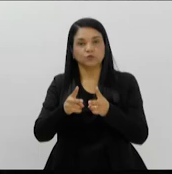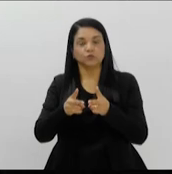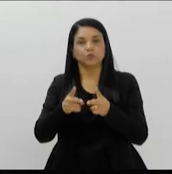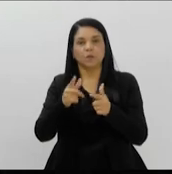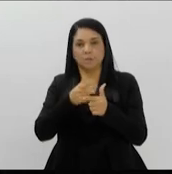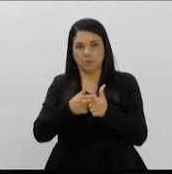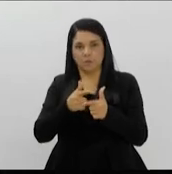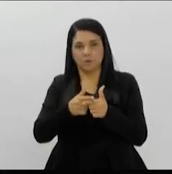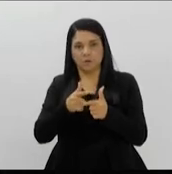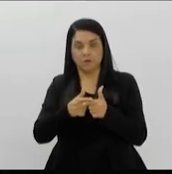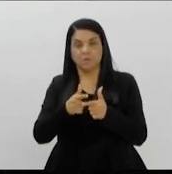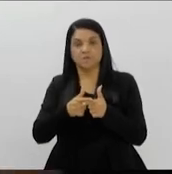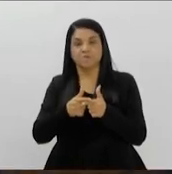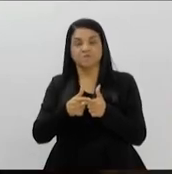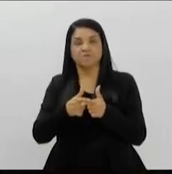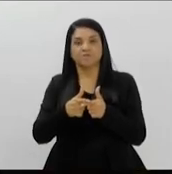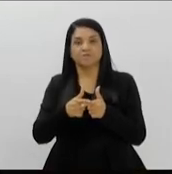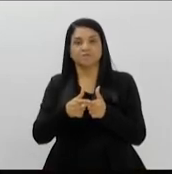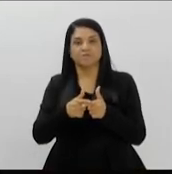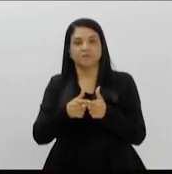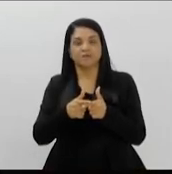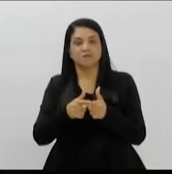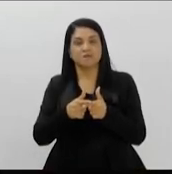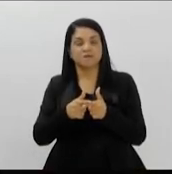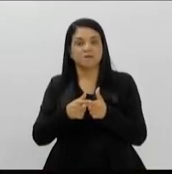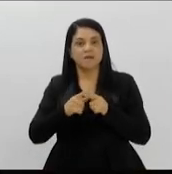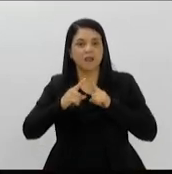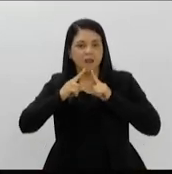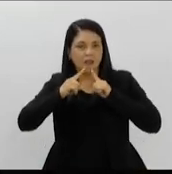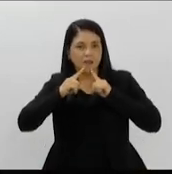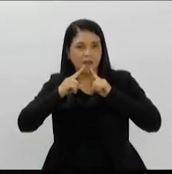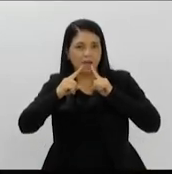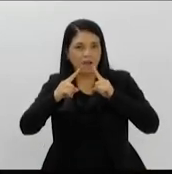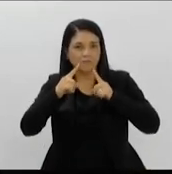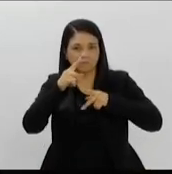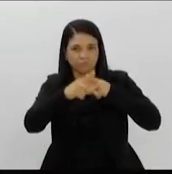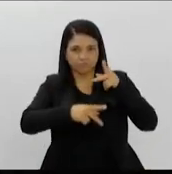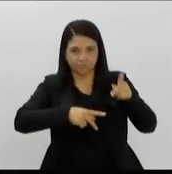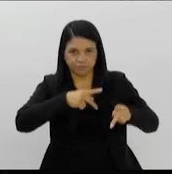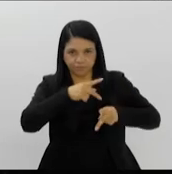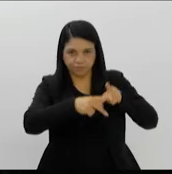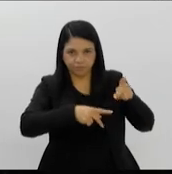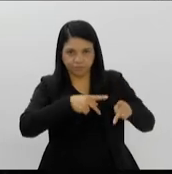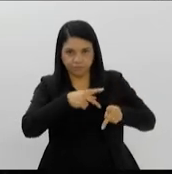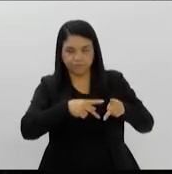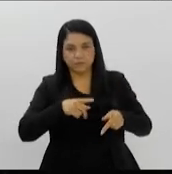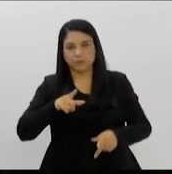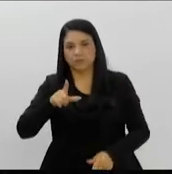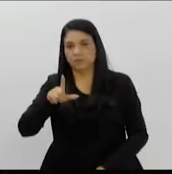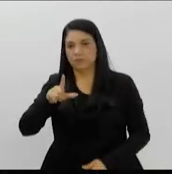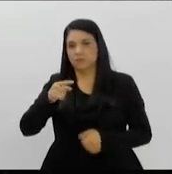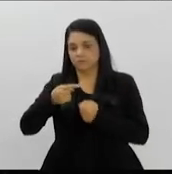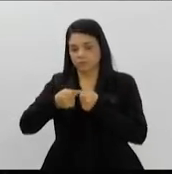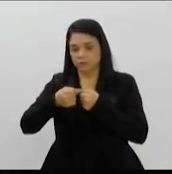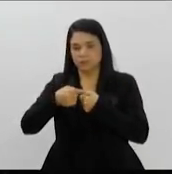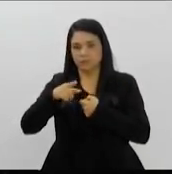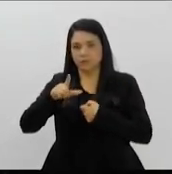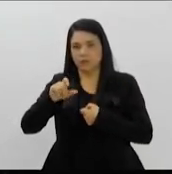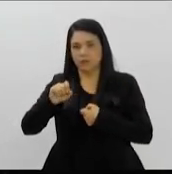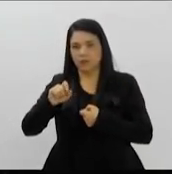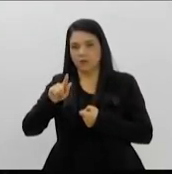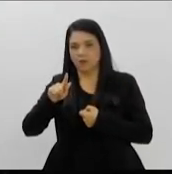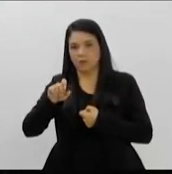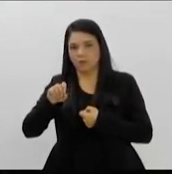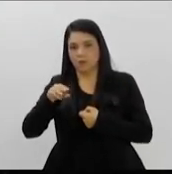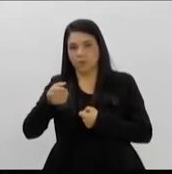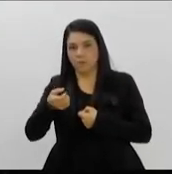forma uníssona, a maior reclamação que a gente escuta da população de Lagomar, em especial da parte mais